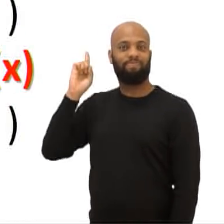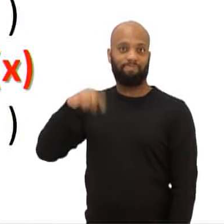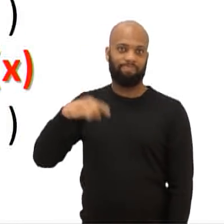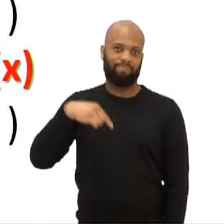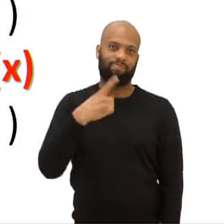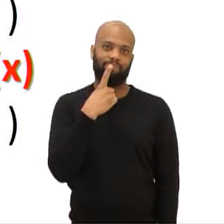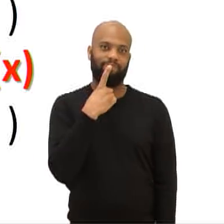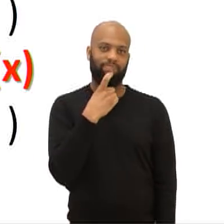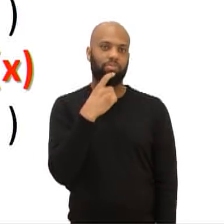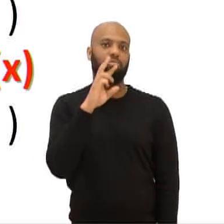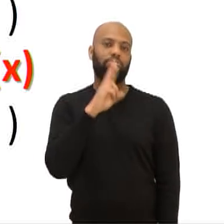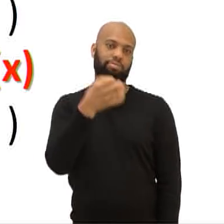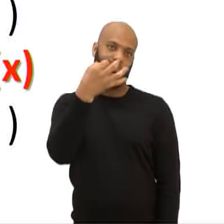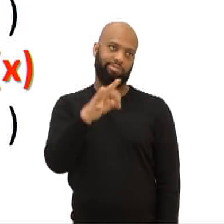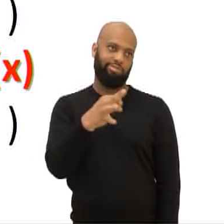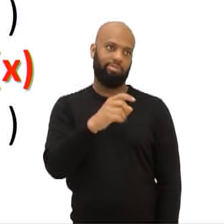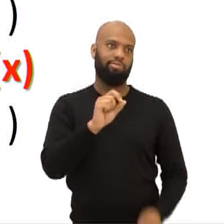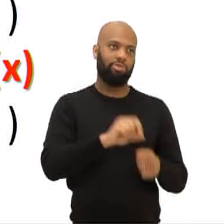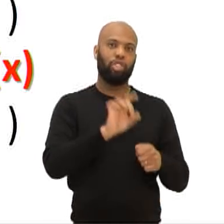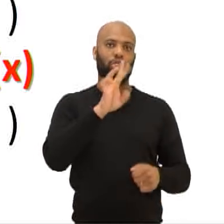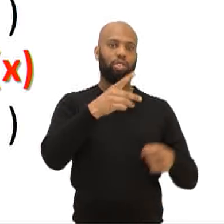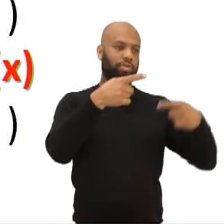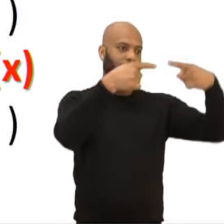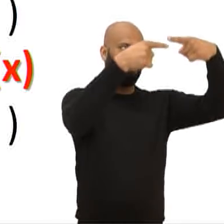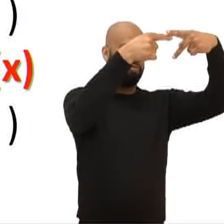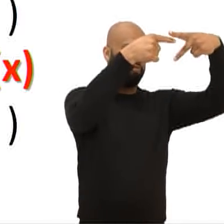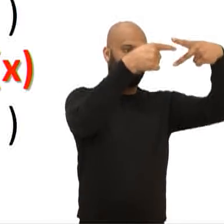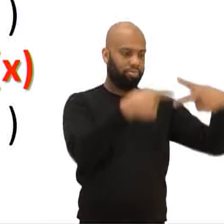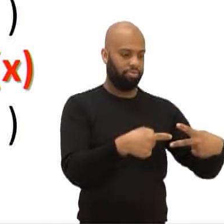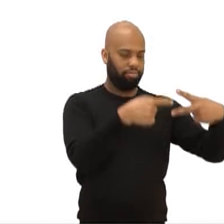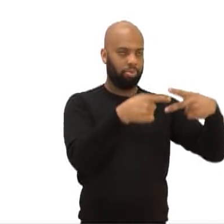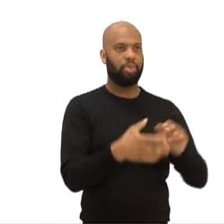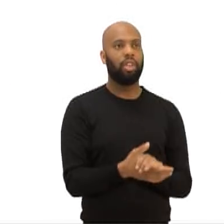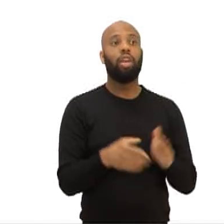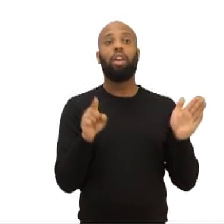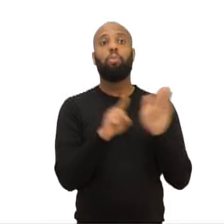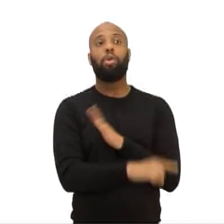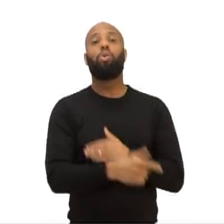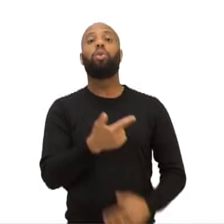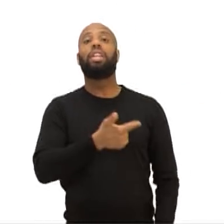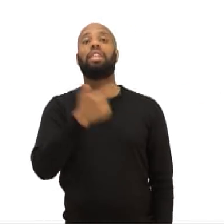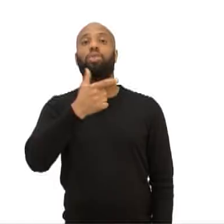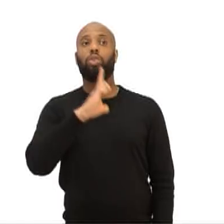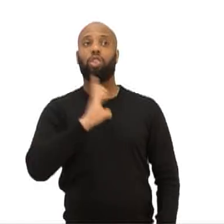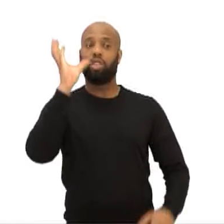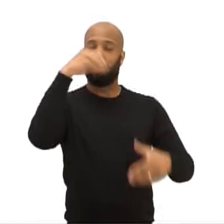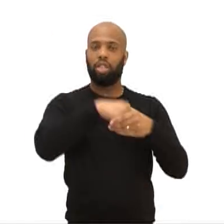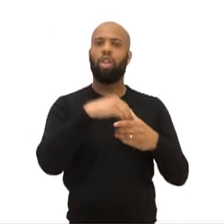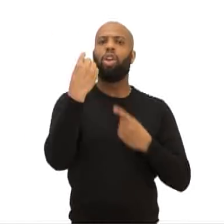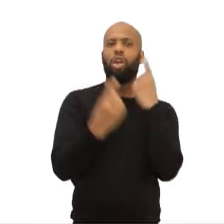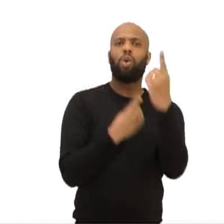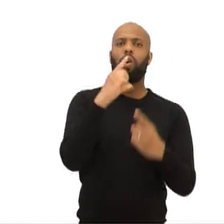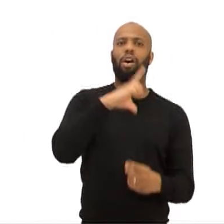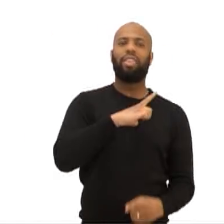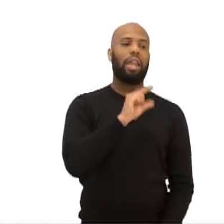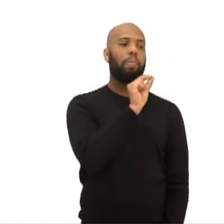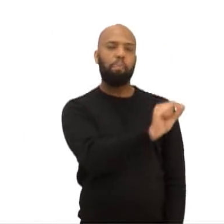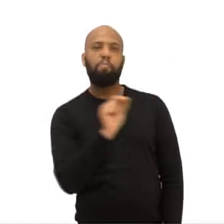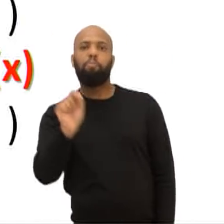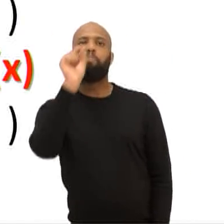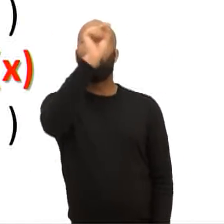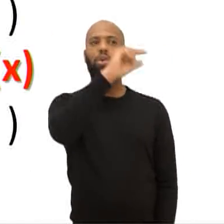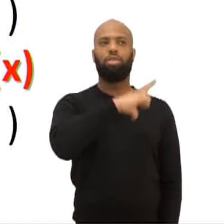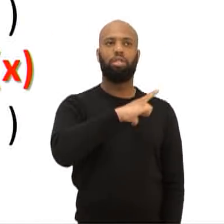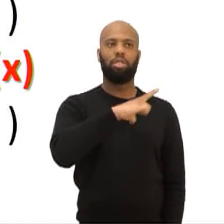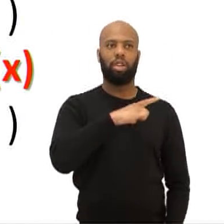ela foi transladada para cá. E já a segunda pergunta, quais as coordenadas da